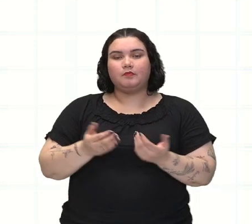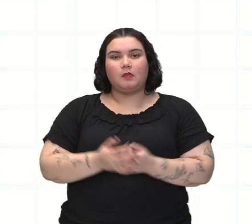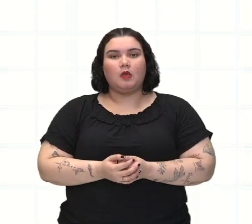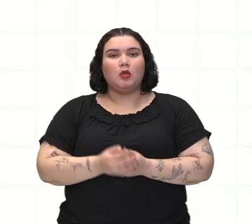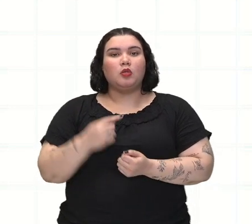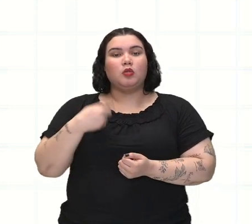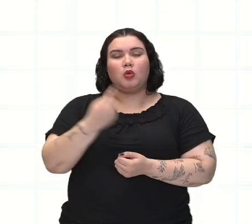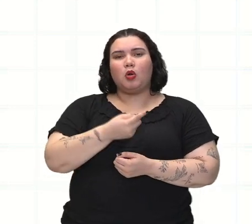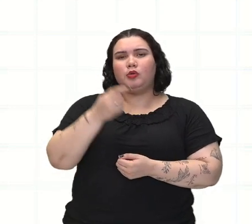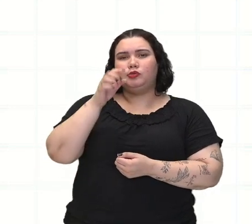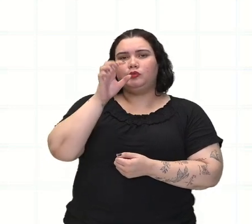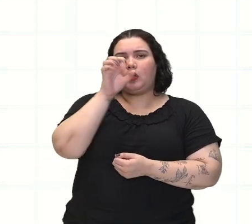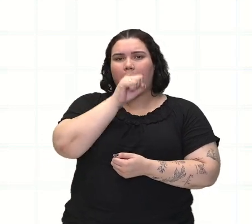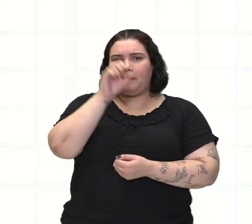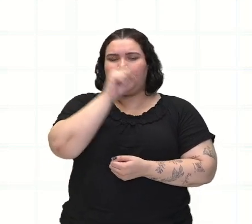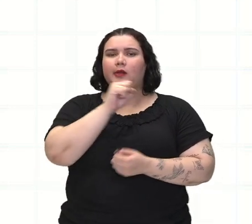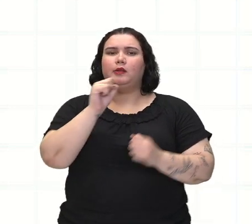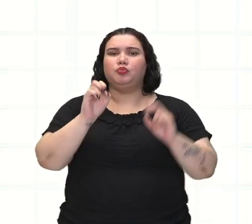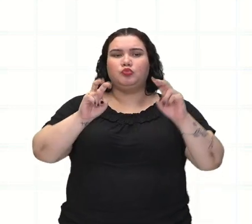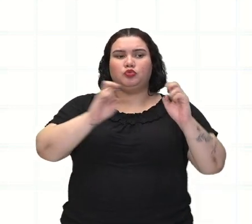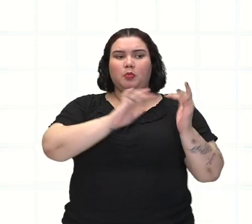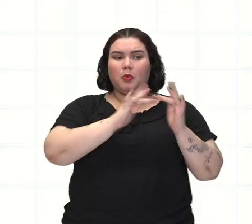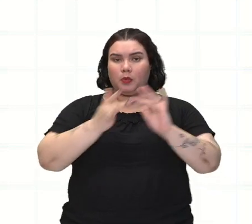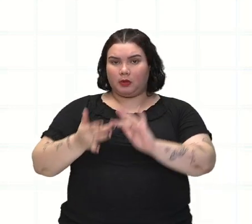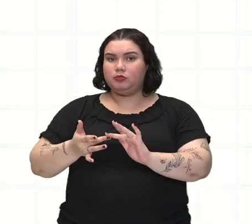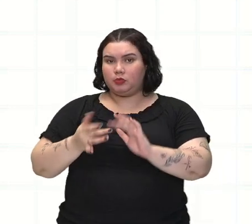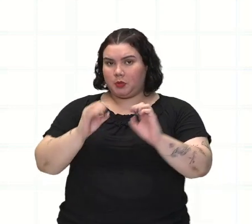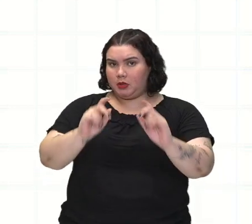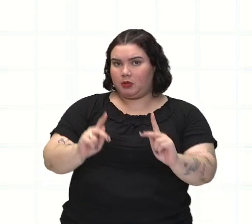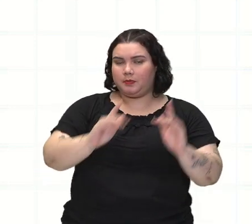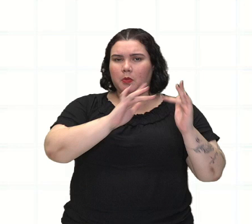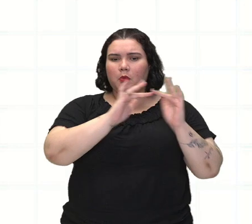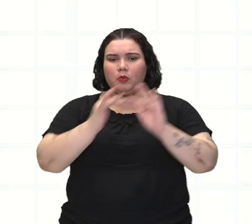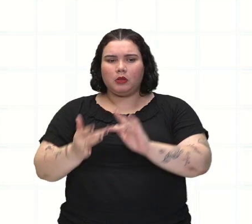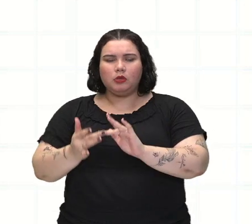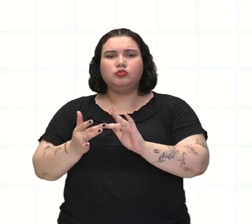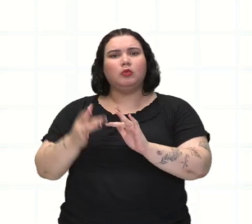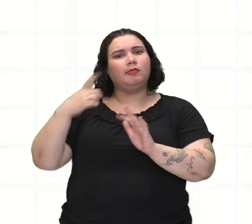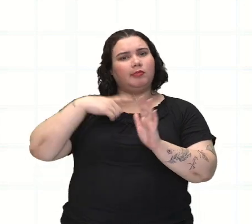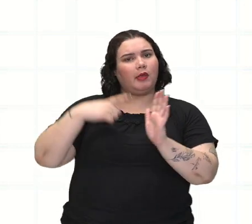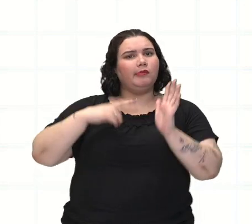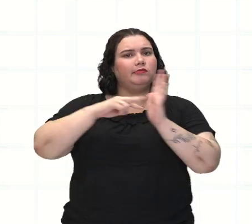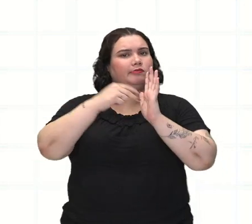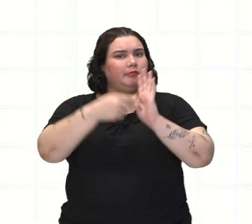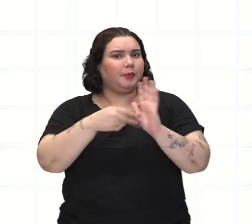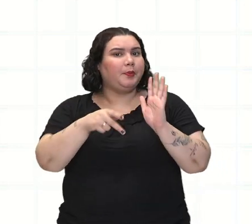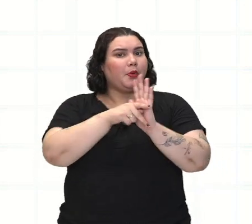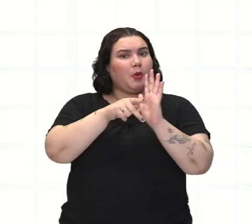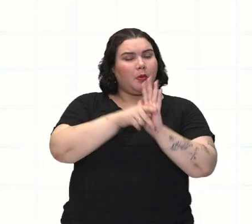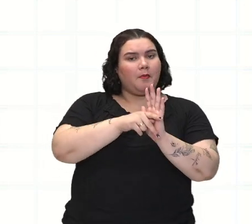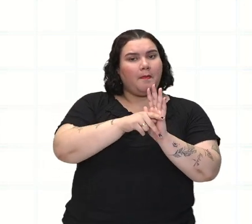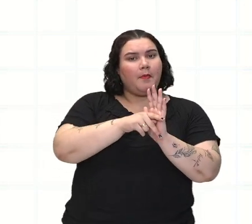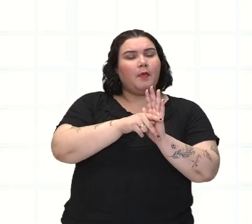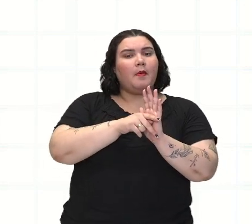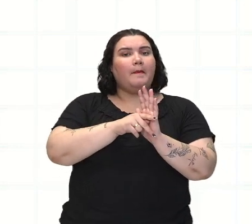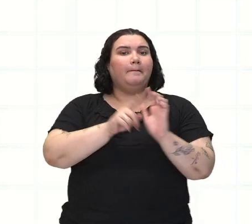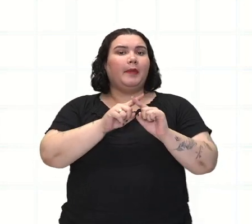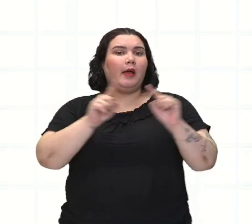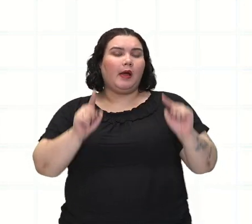um contexto, esse contexto ele tem um significado. E se ele tem um significado,